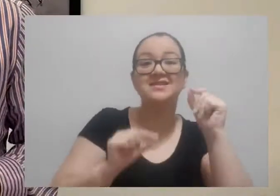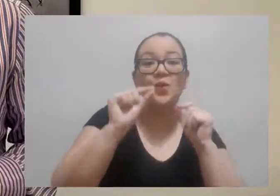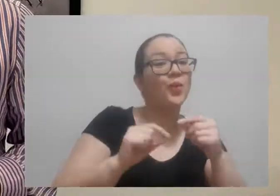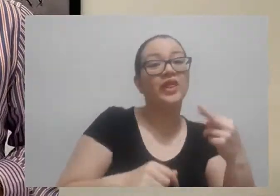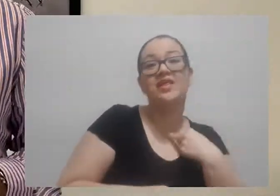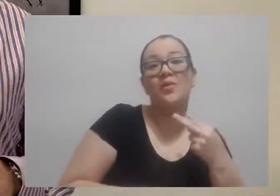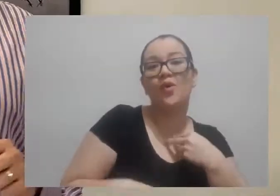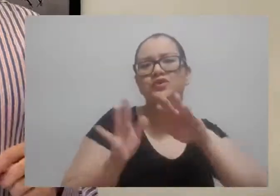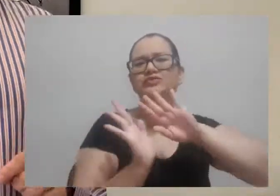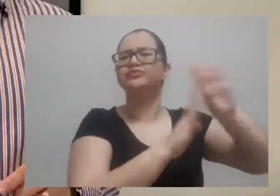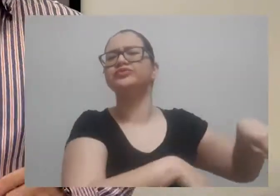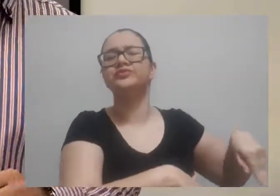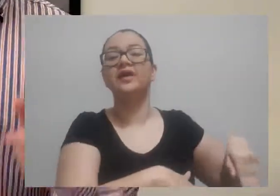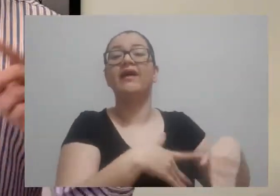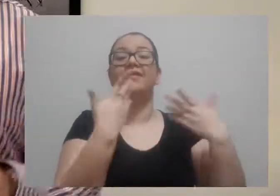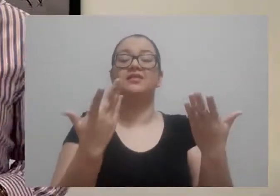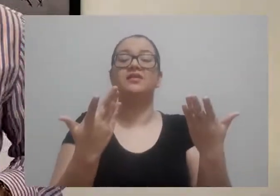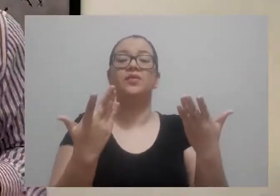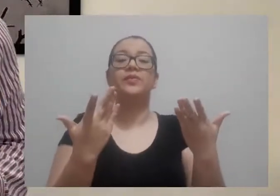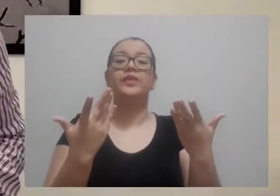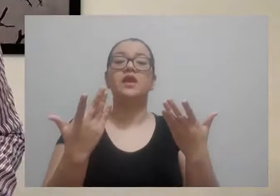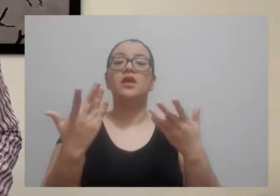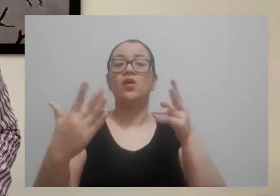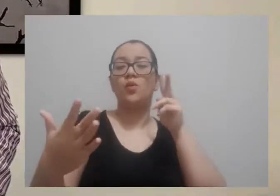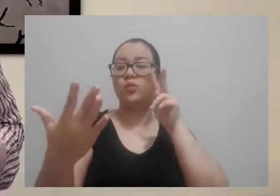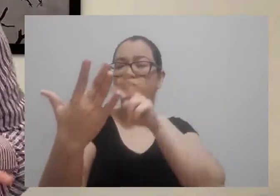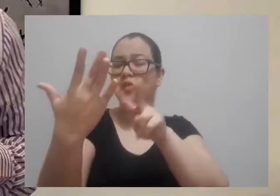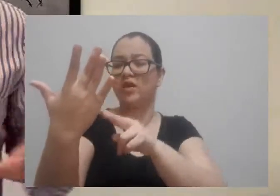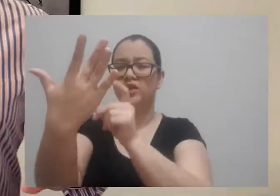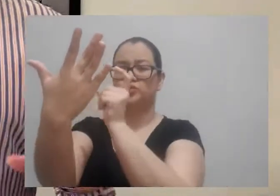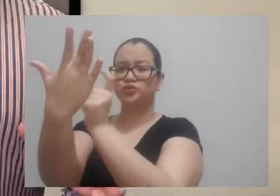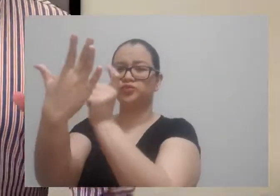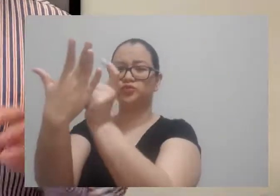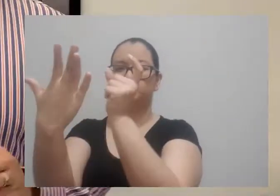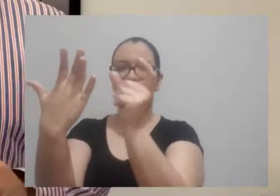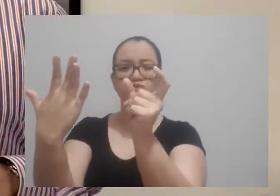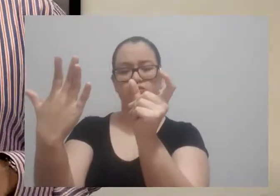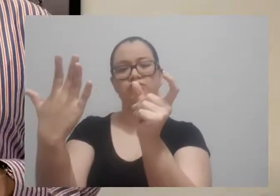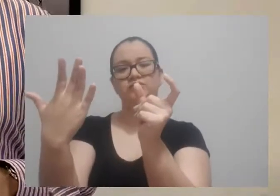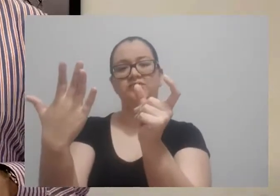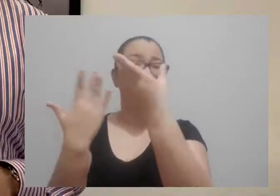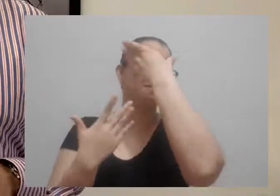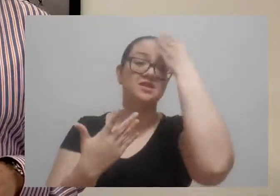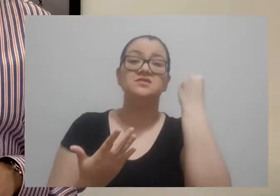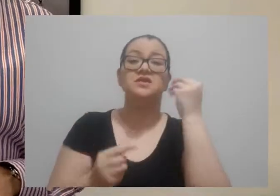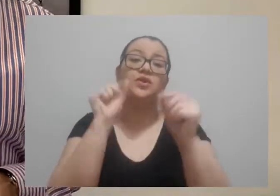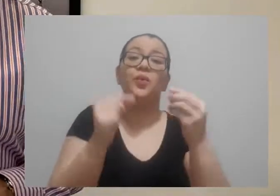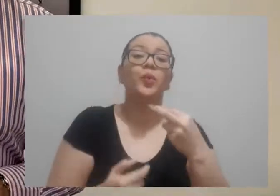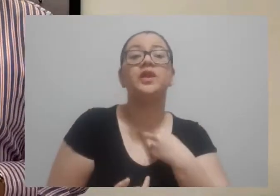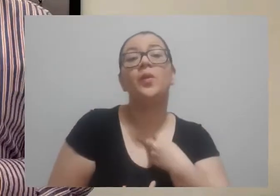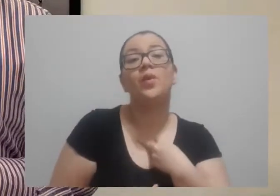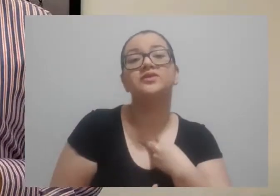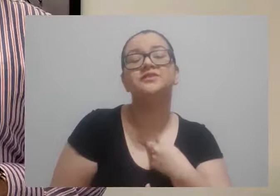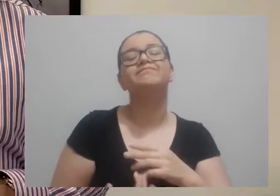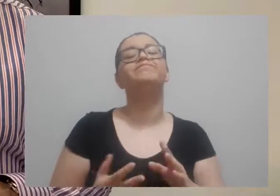das pessoas. E muito raramente ela era restritiva. Aí Jesus vem respondê-los com bastante